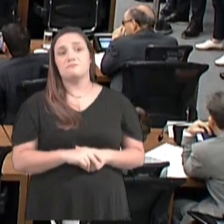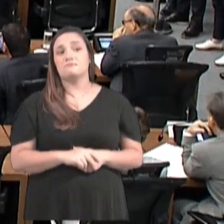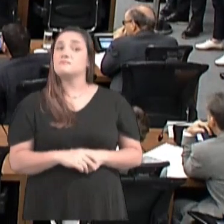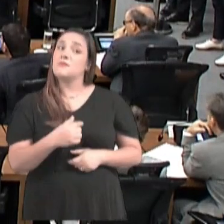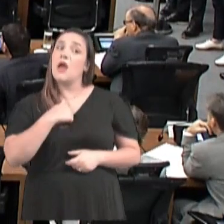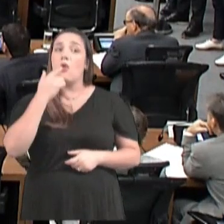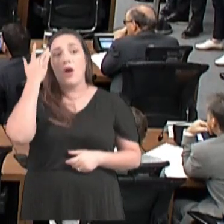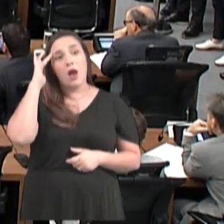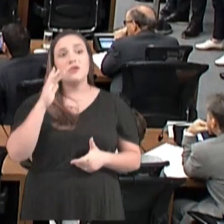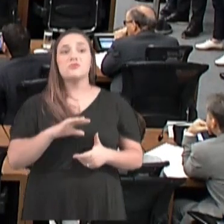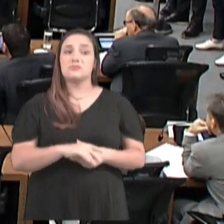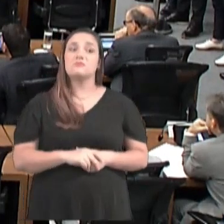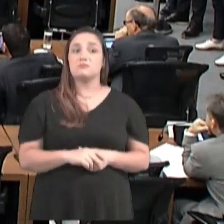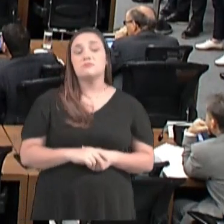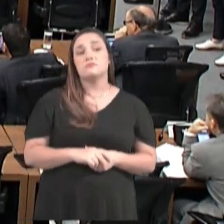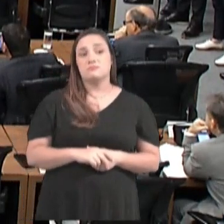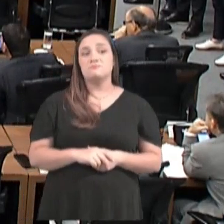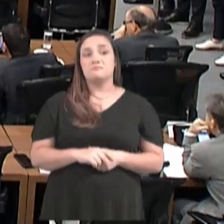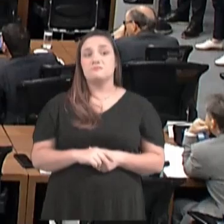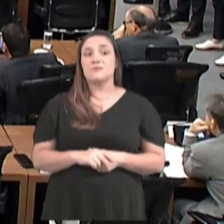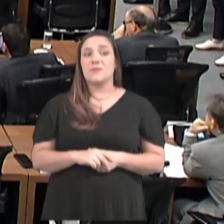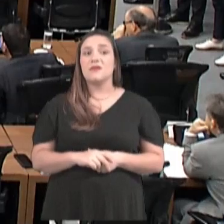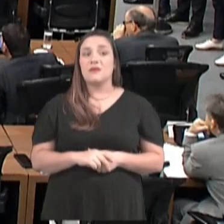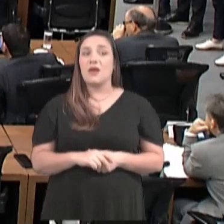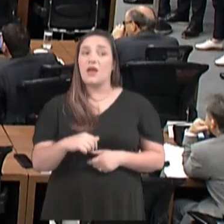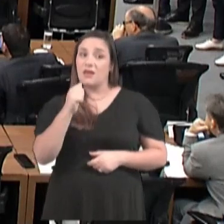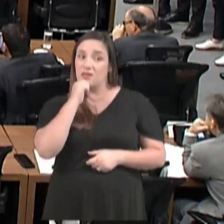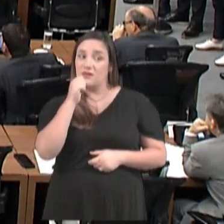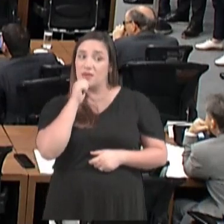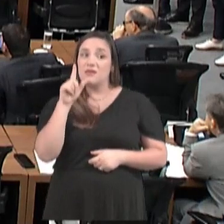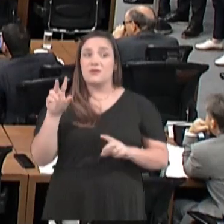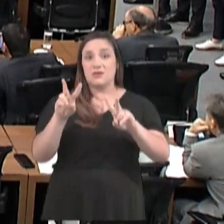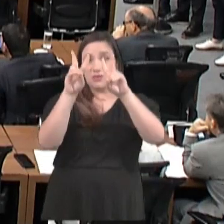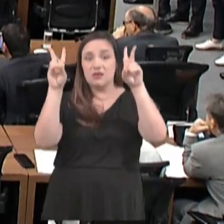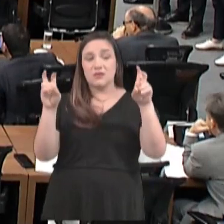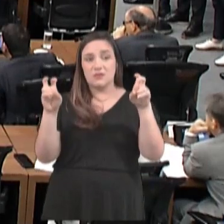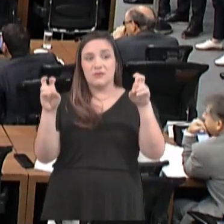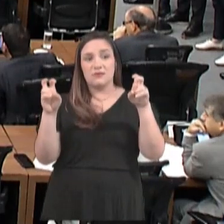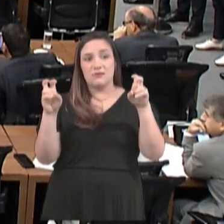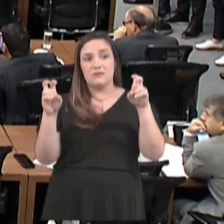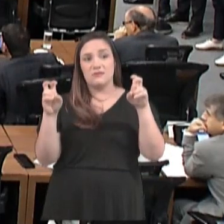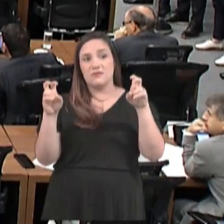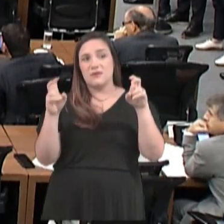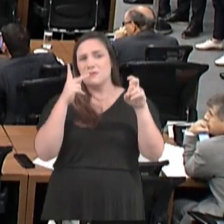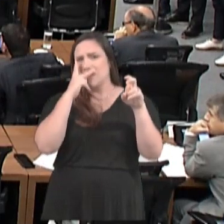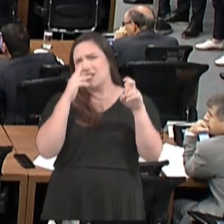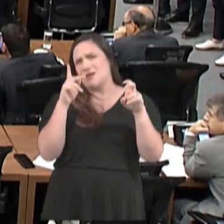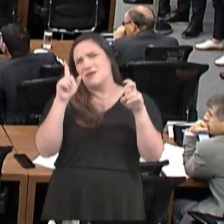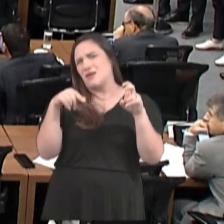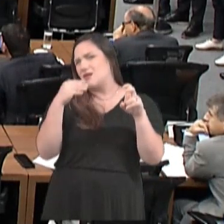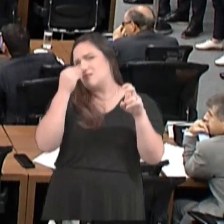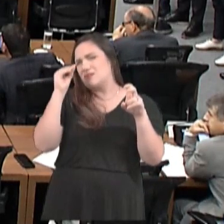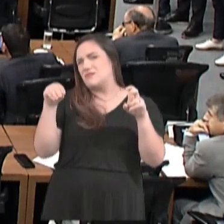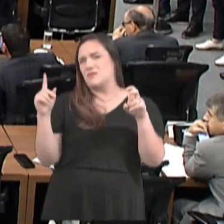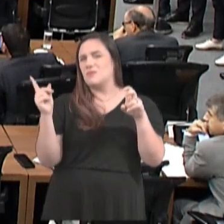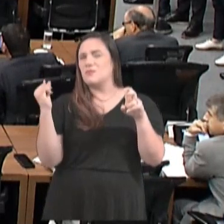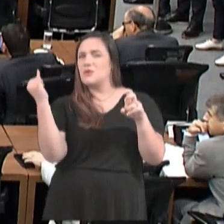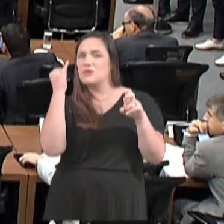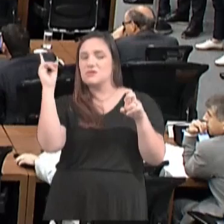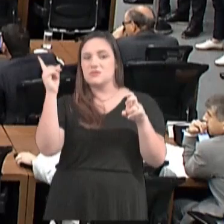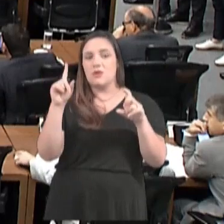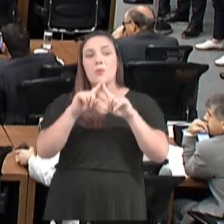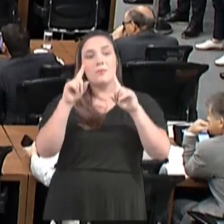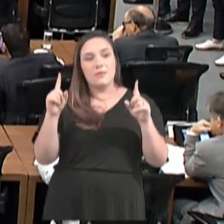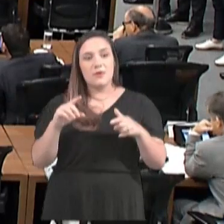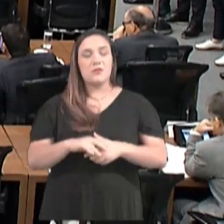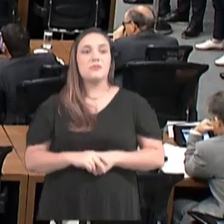Eu penso que mesmo se tratando de um assunto de somenos importância, esta casa